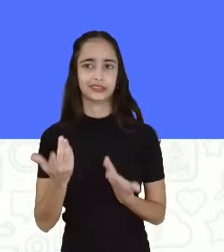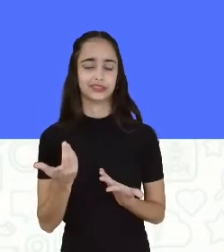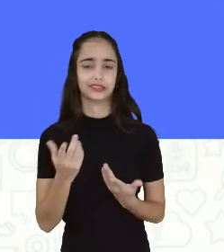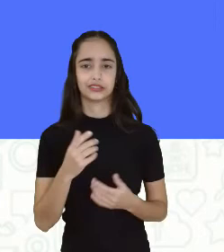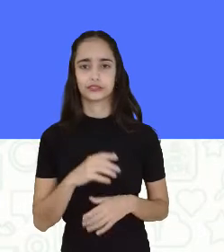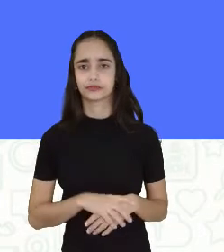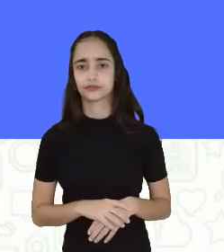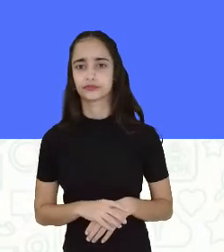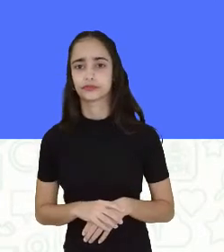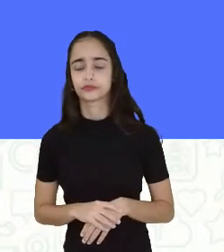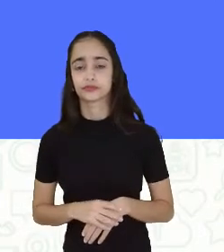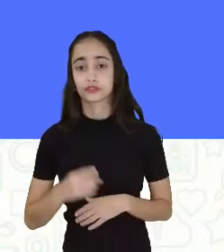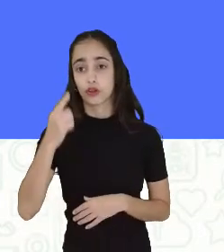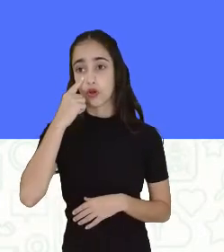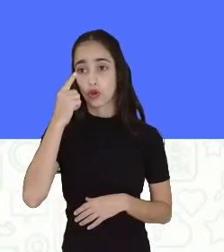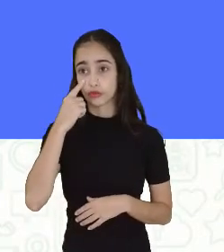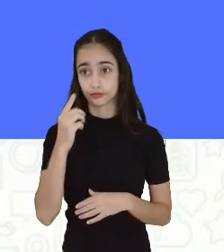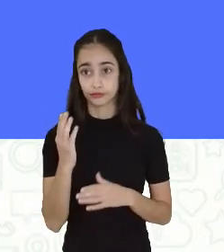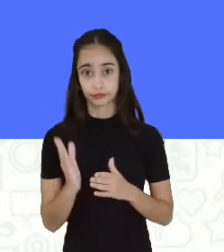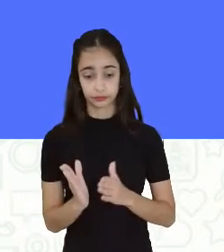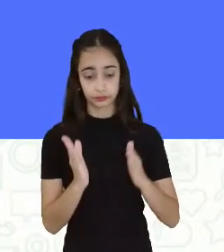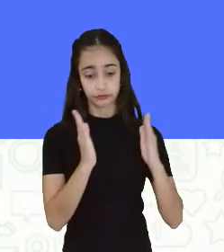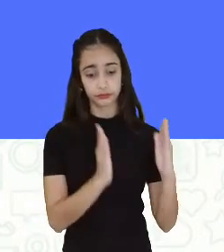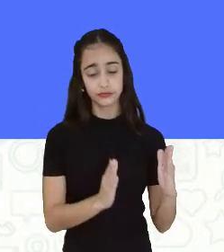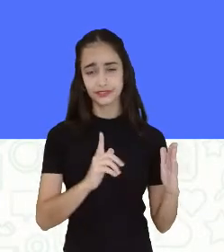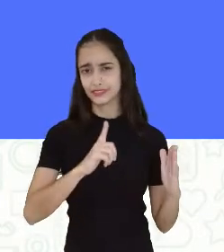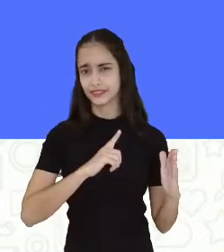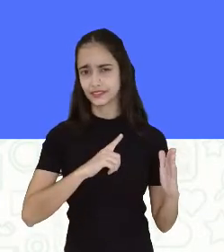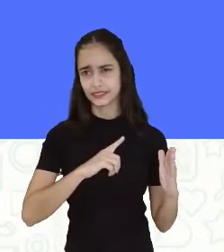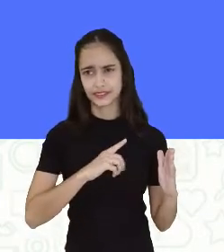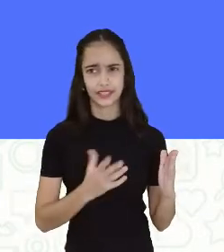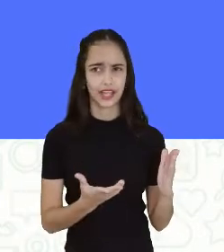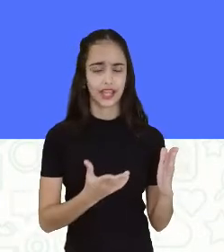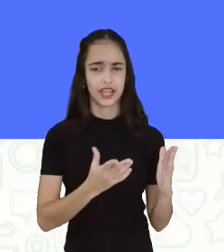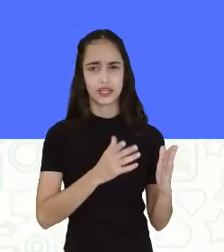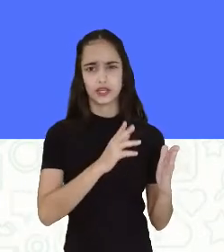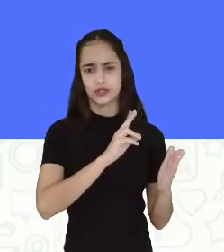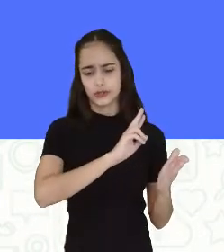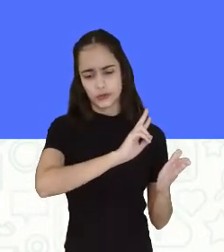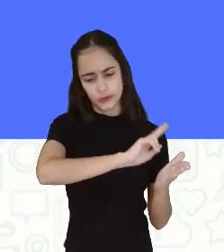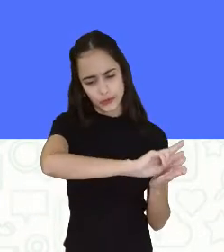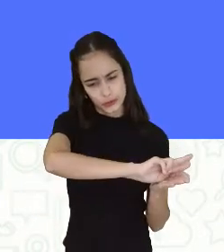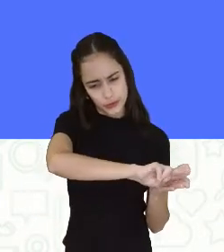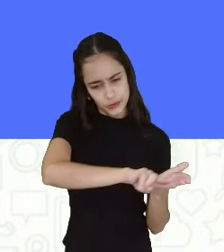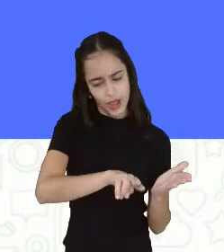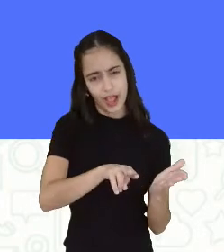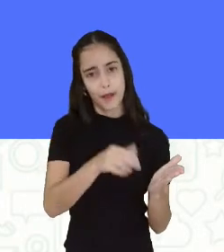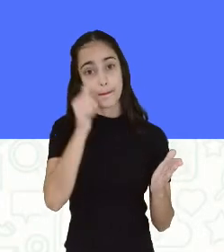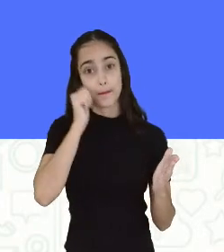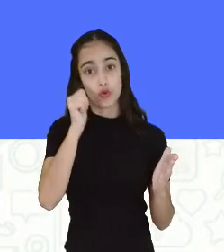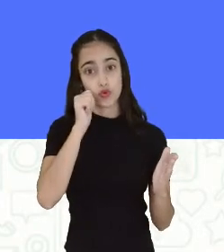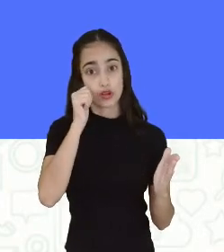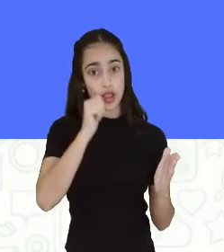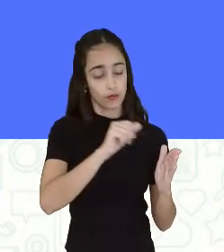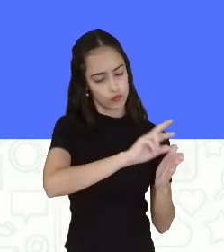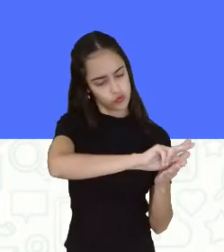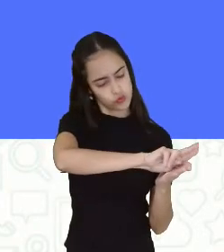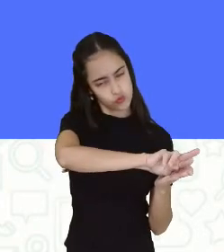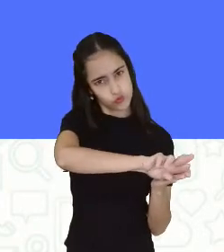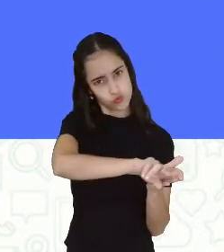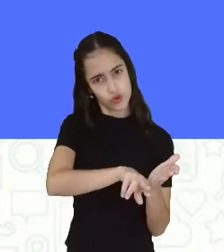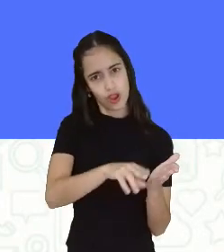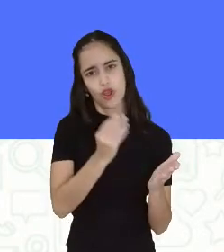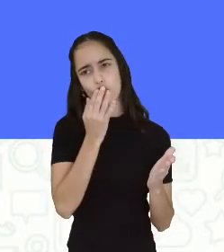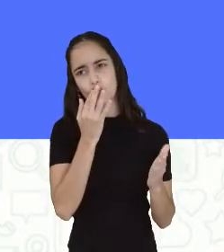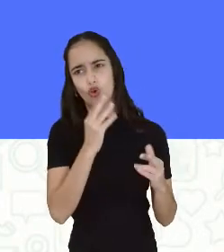monro né totalmente chapada sem profundidade é uma repetição cores que fogem a representação do Real